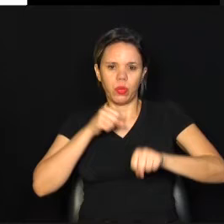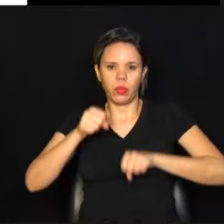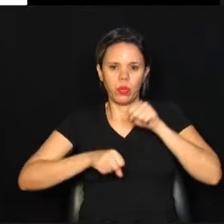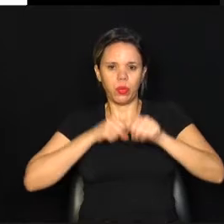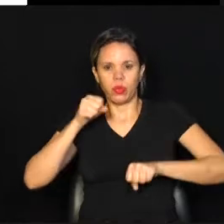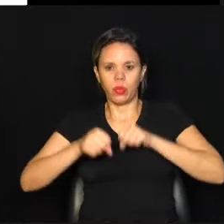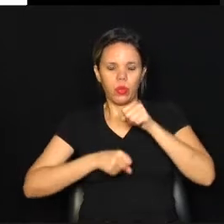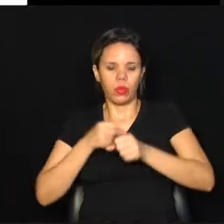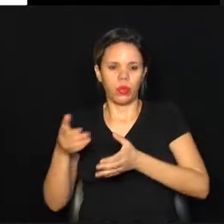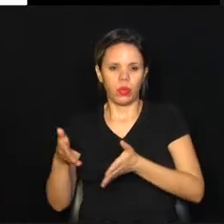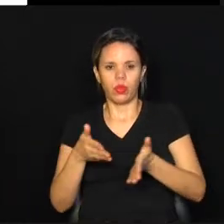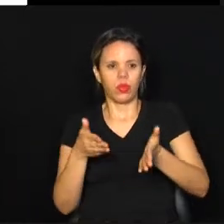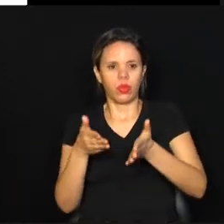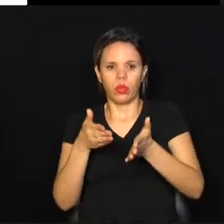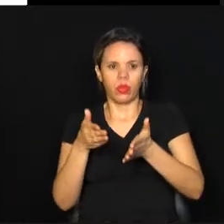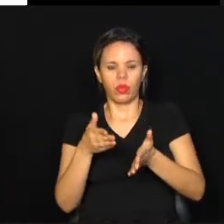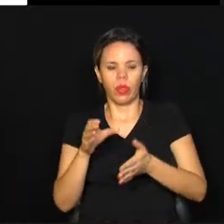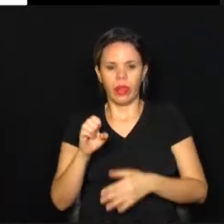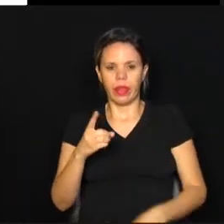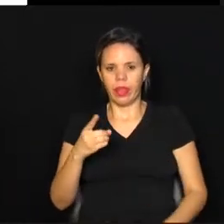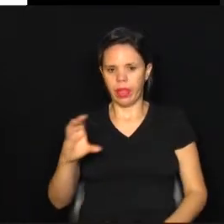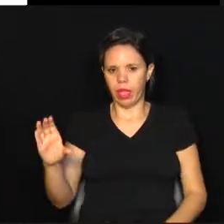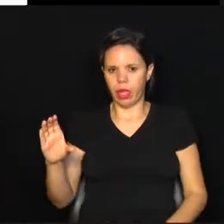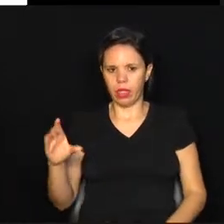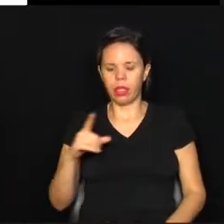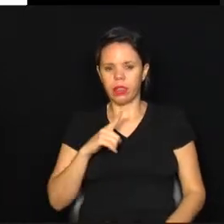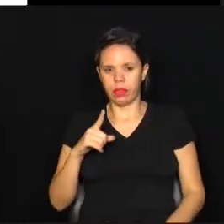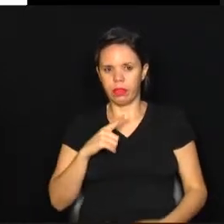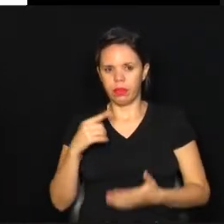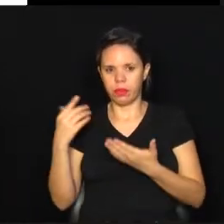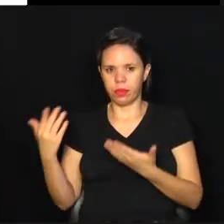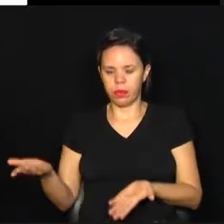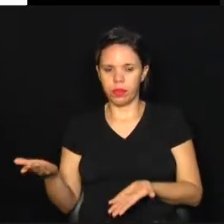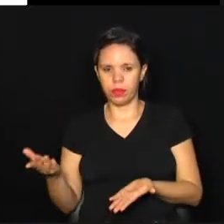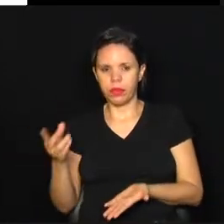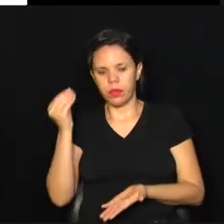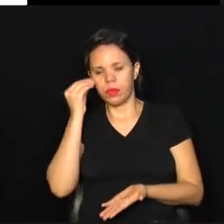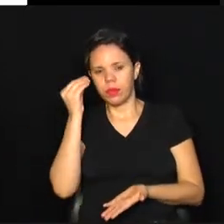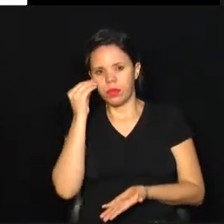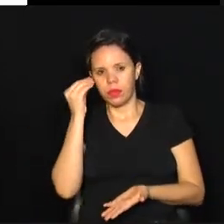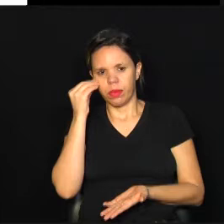foi, esse é um mapa da INDEC, né, que tenta, né,